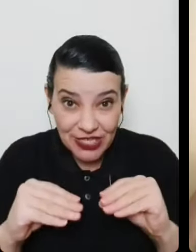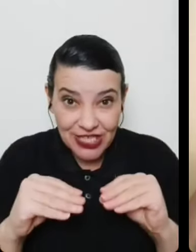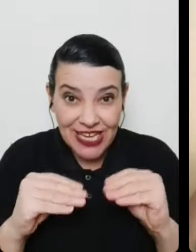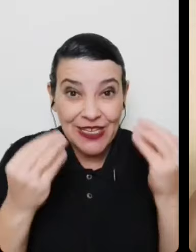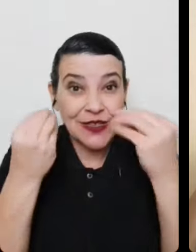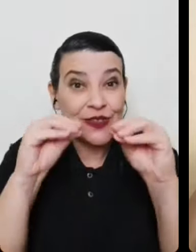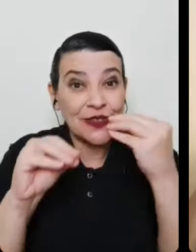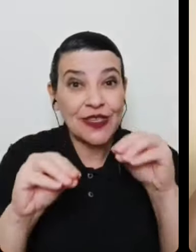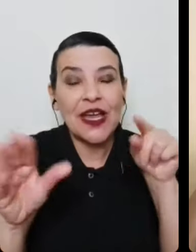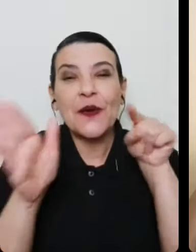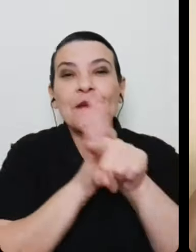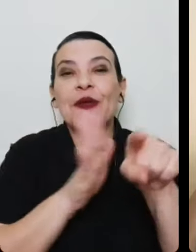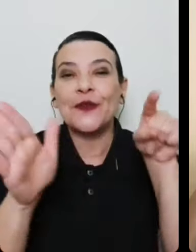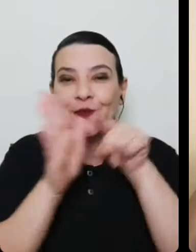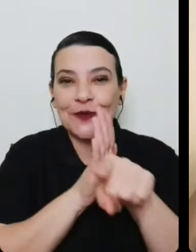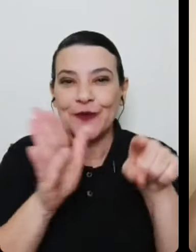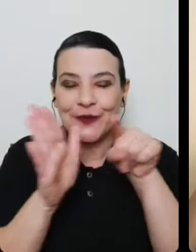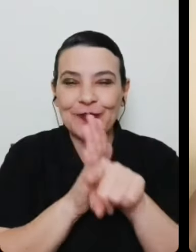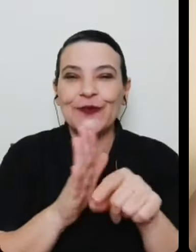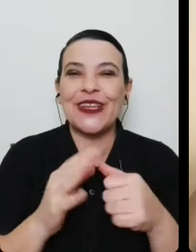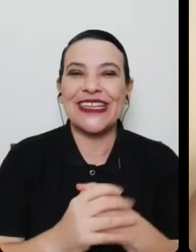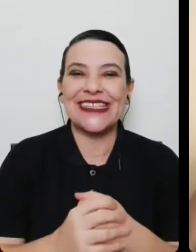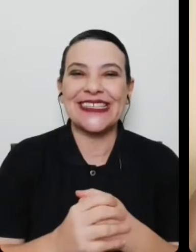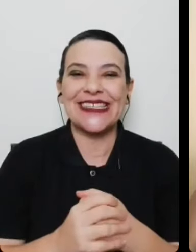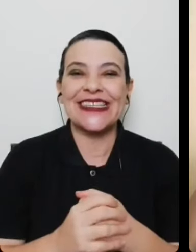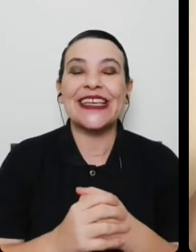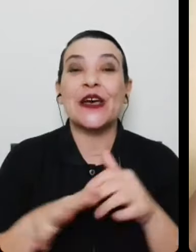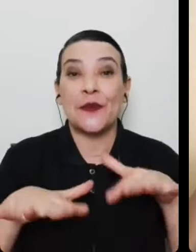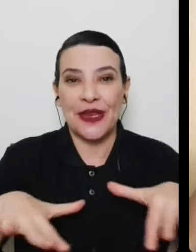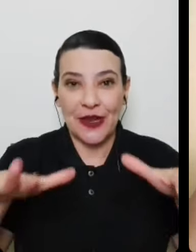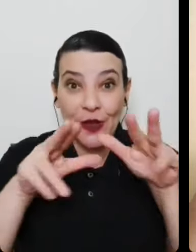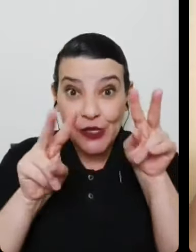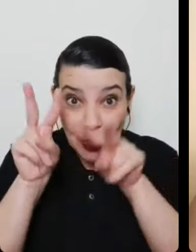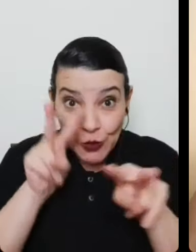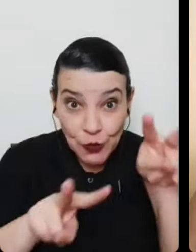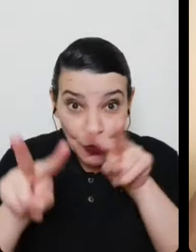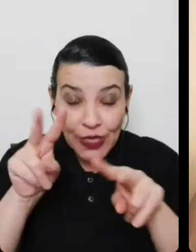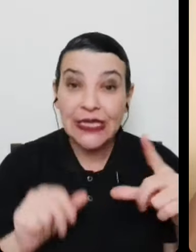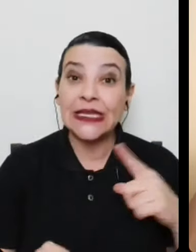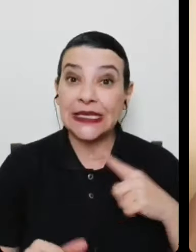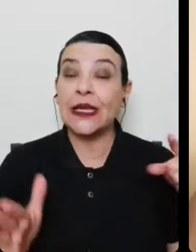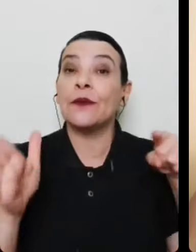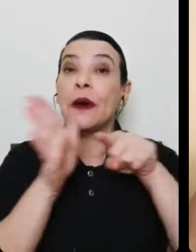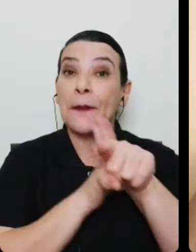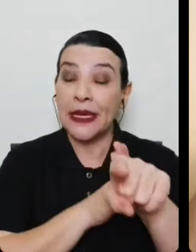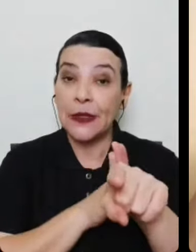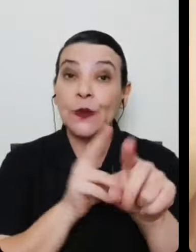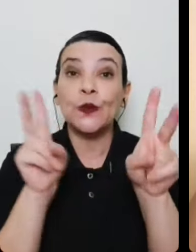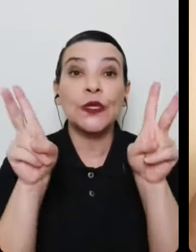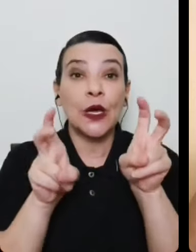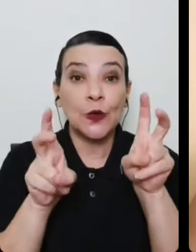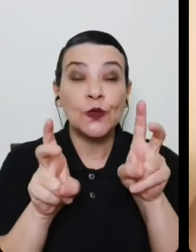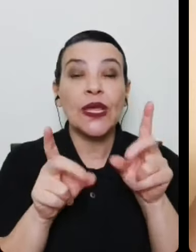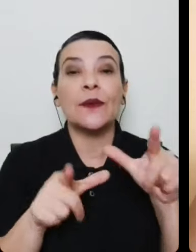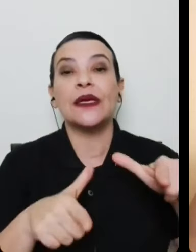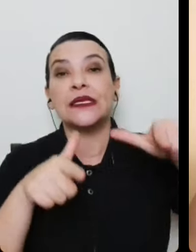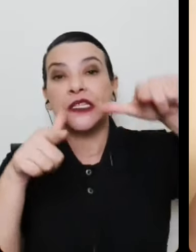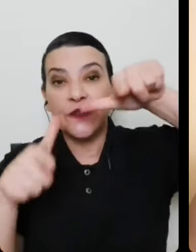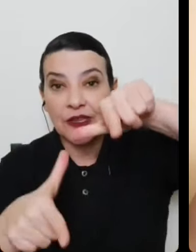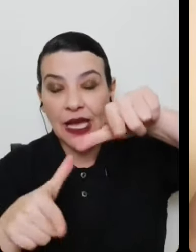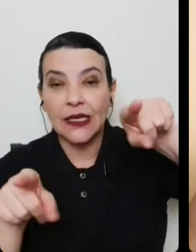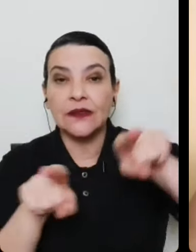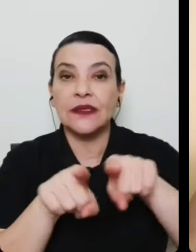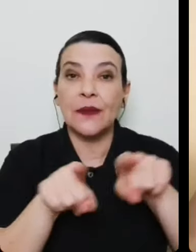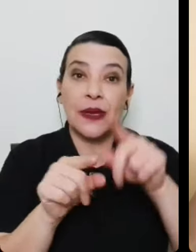mandaram perguntinhas aqui para o nós. Eu estou olhando o tempo todo, tem uma pergunta sobre certificado, tem uma